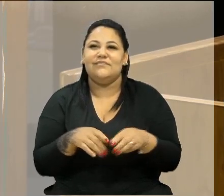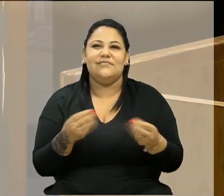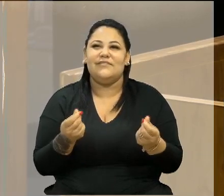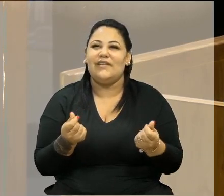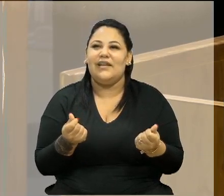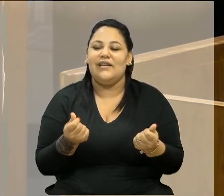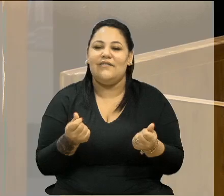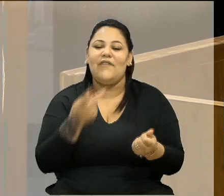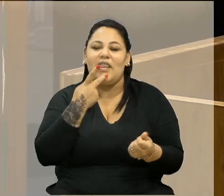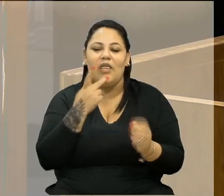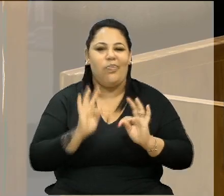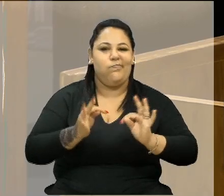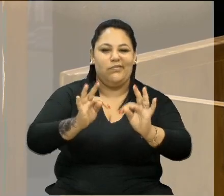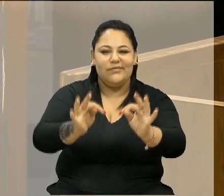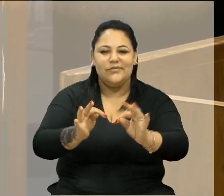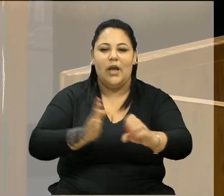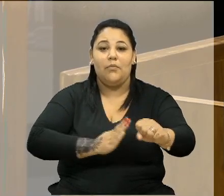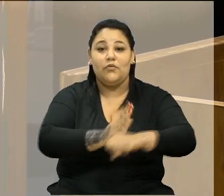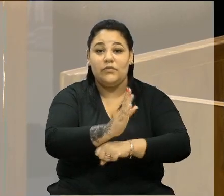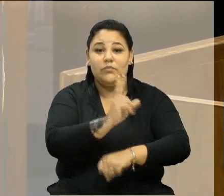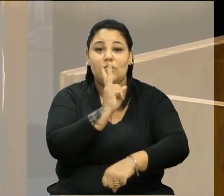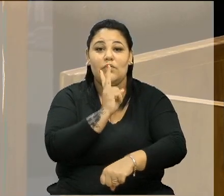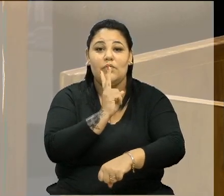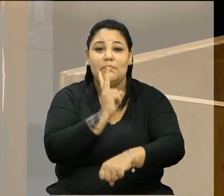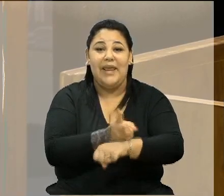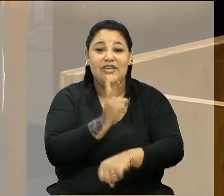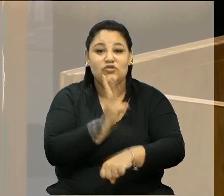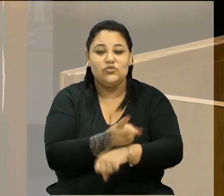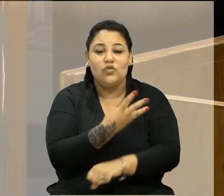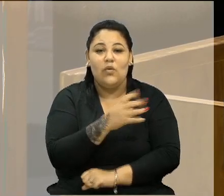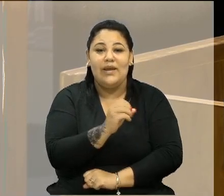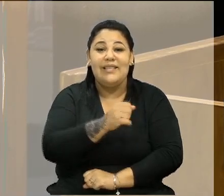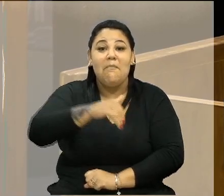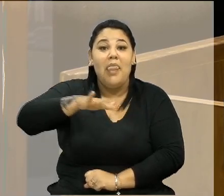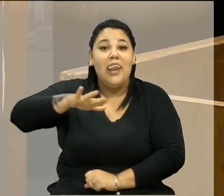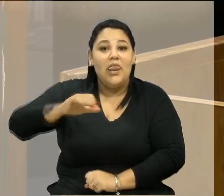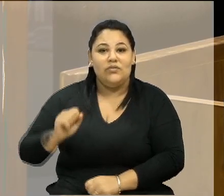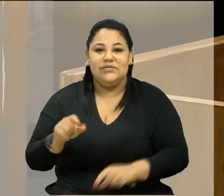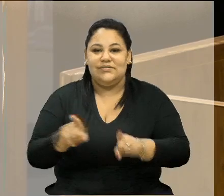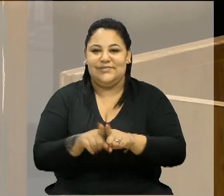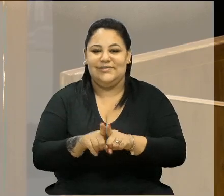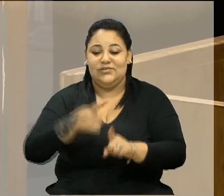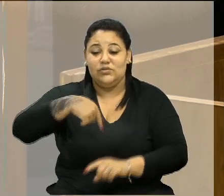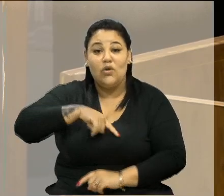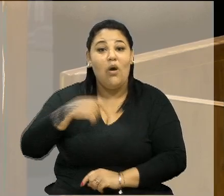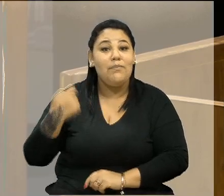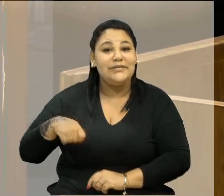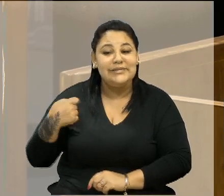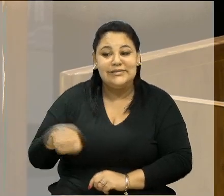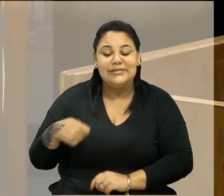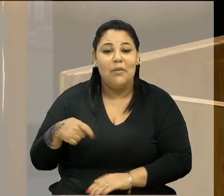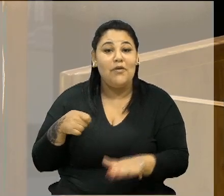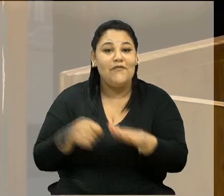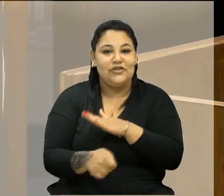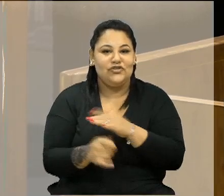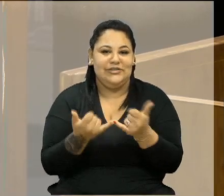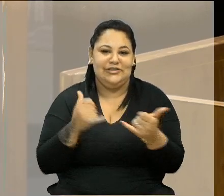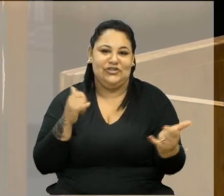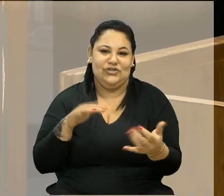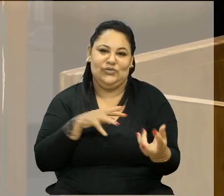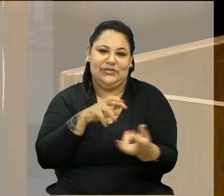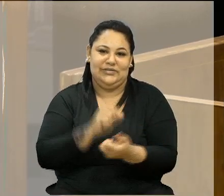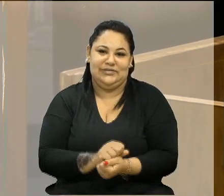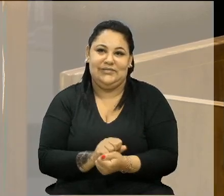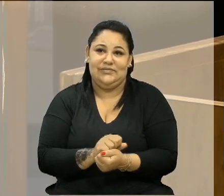questão tecnológica, que nós aprovamos esse empréstimo de 40 milhões. Né? Então, a gente tem que investir também em energia sustentável. O nosso prédio